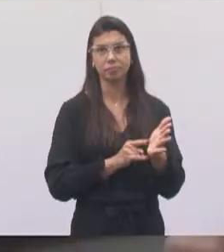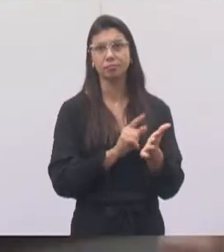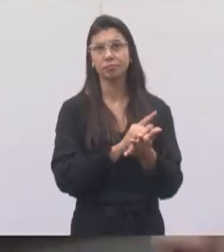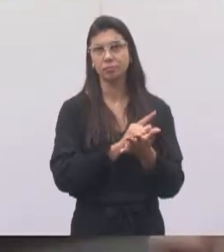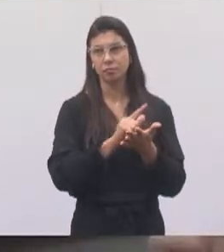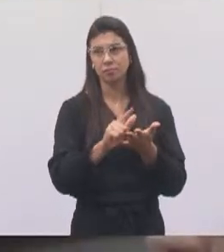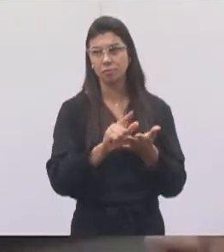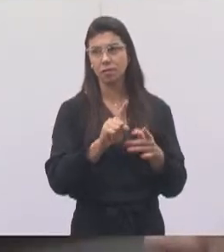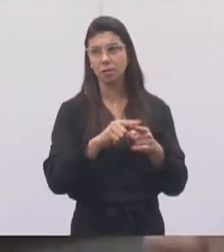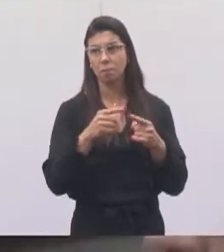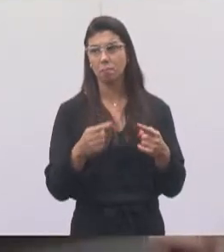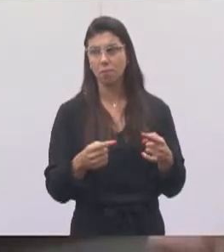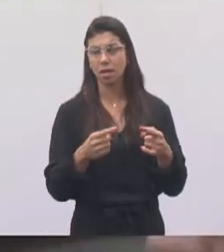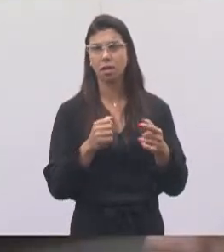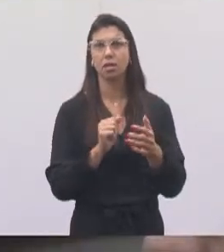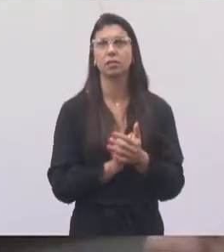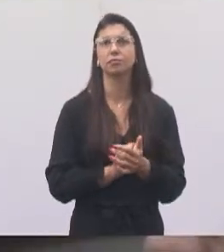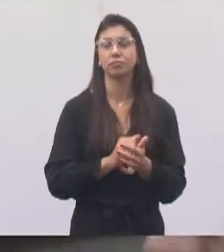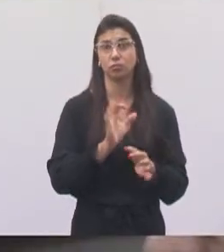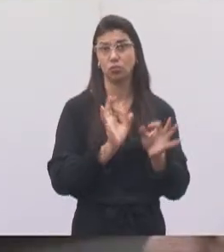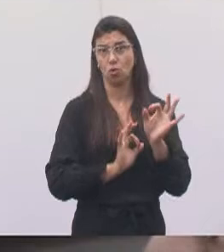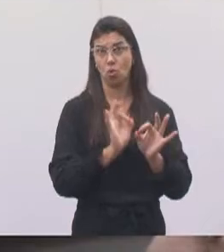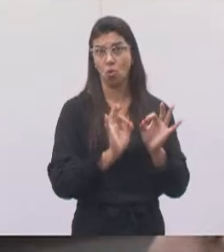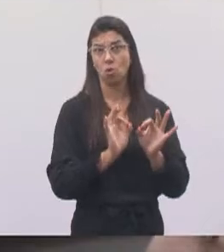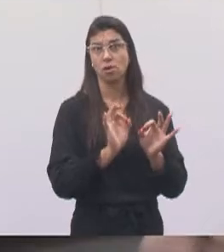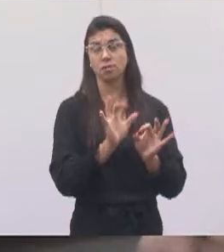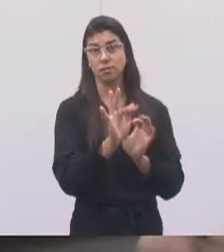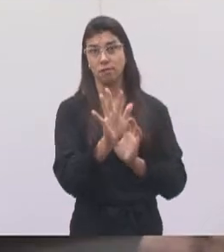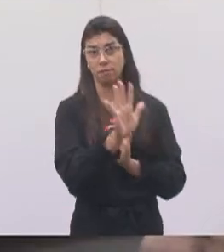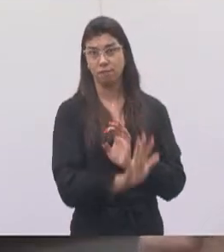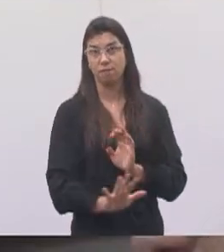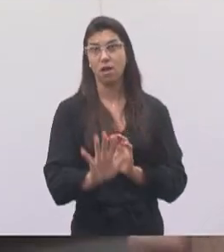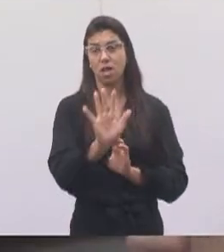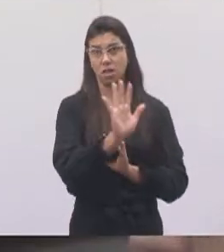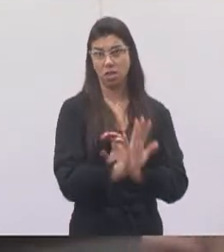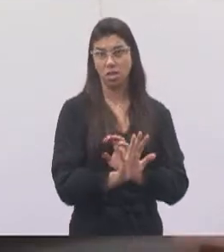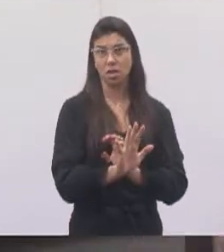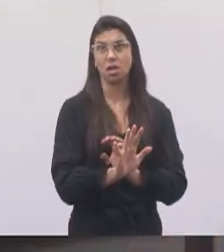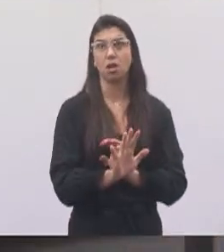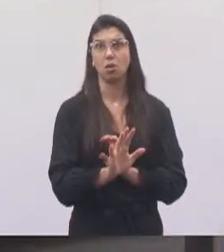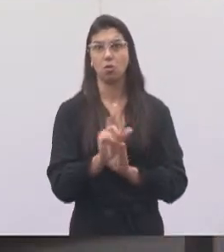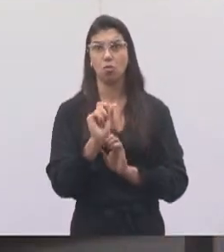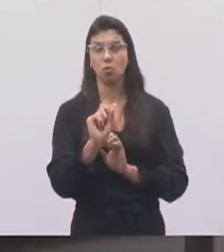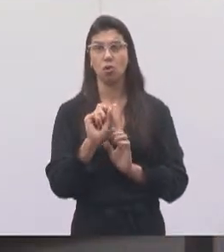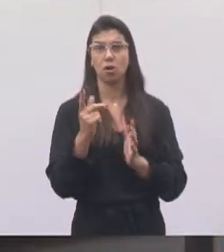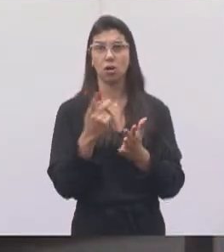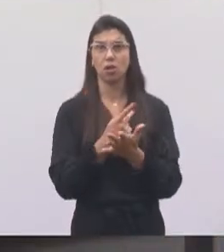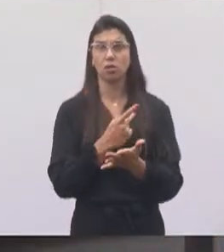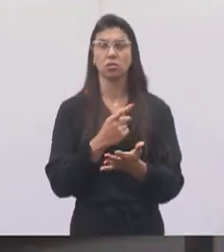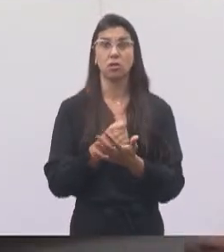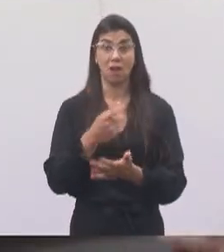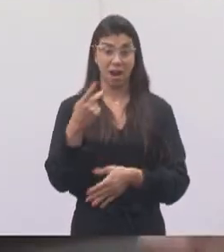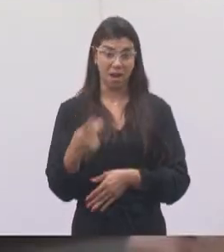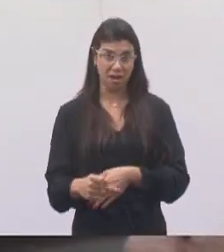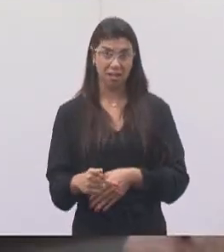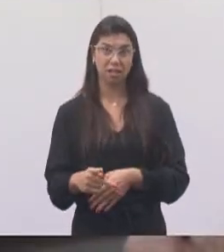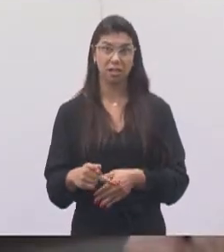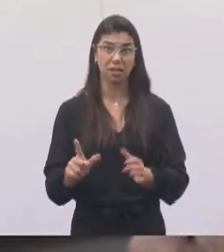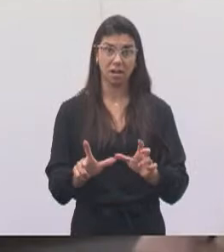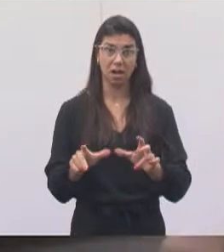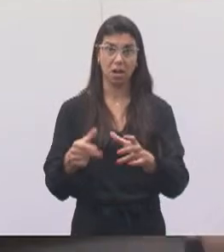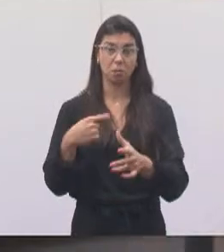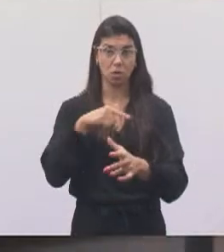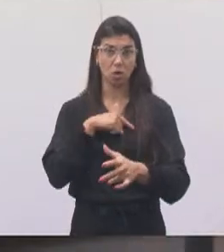que é o guardião máximo da Constituição, foi ao encontro do parecer dado por essa casa. Então